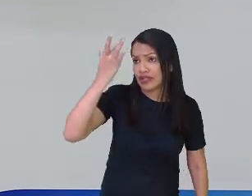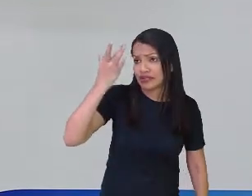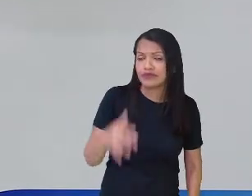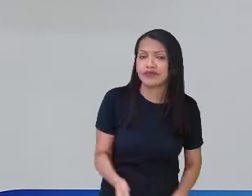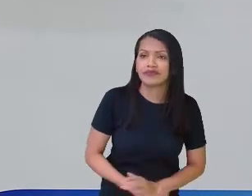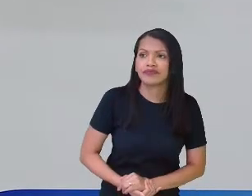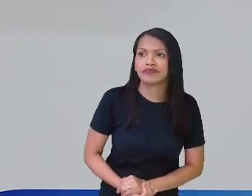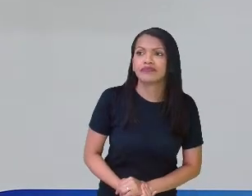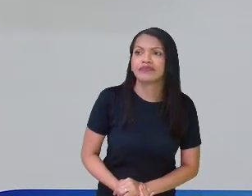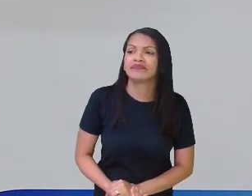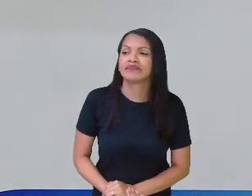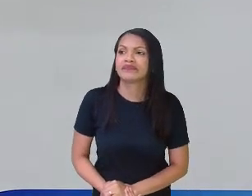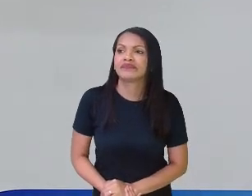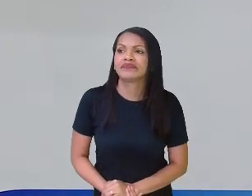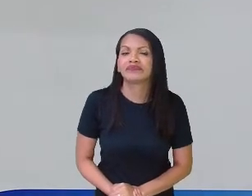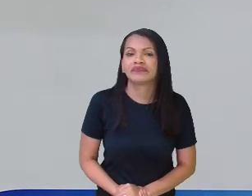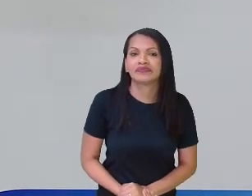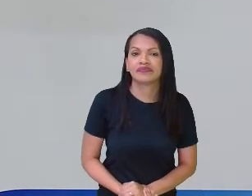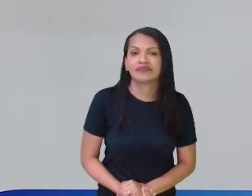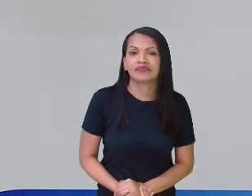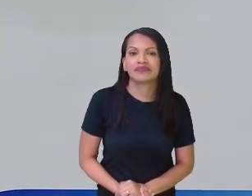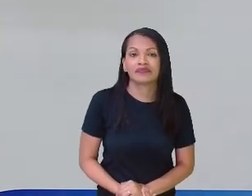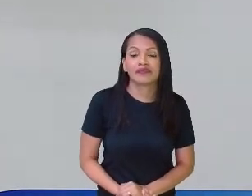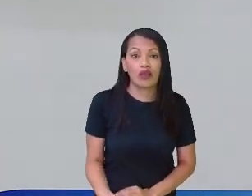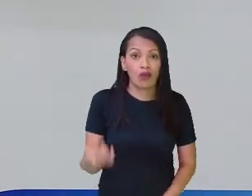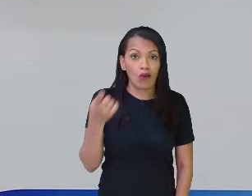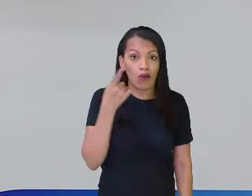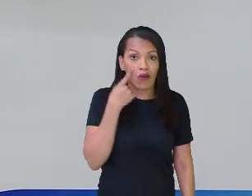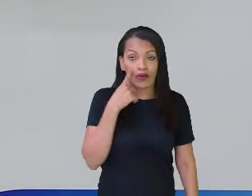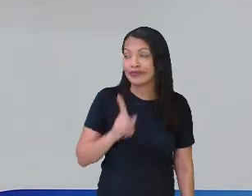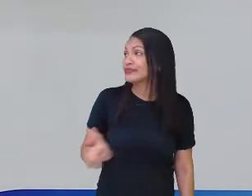Olha, esse é um gráfico de barra